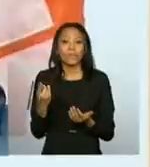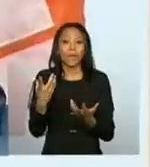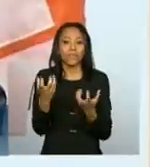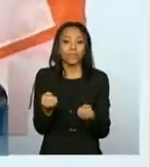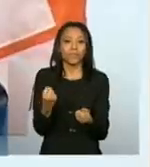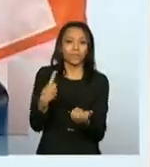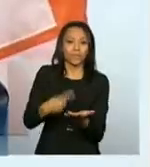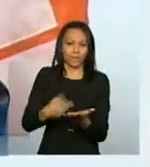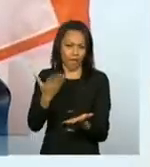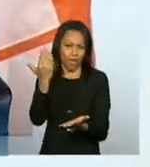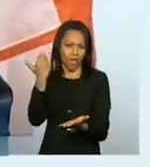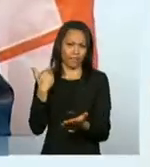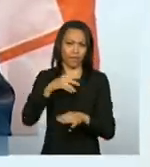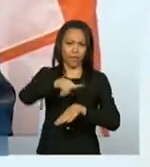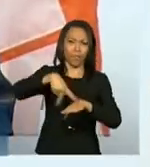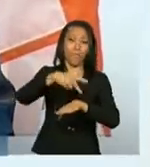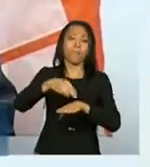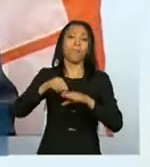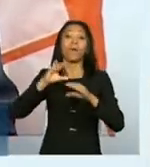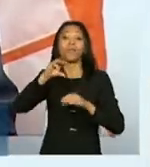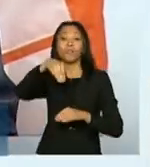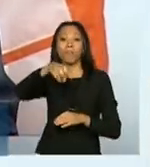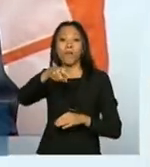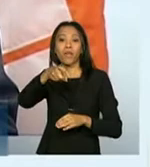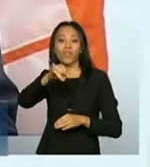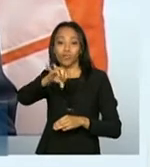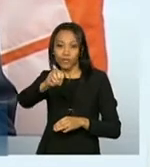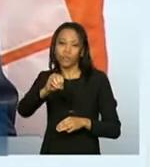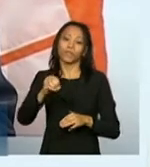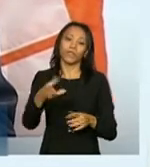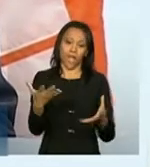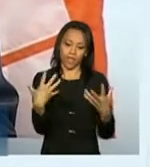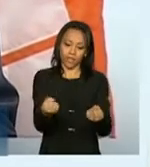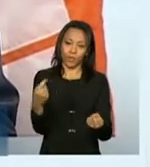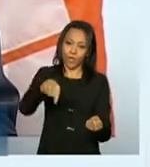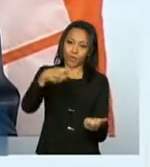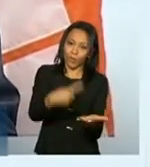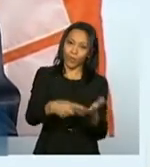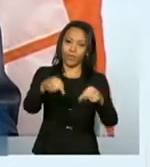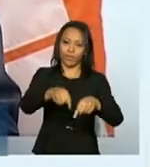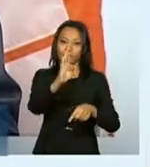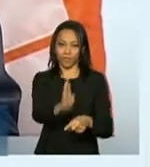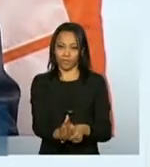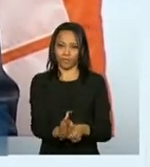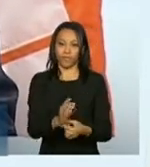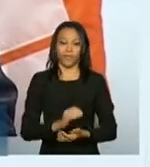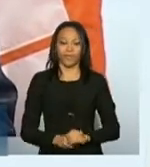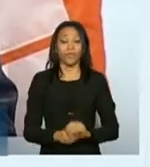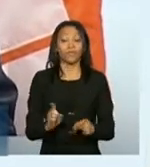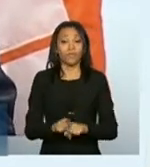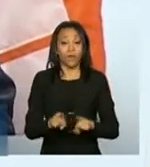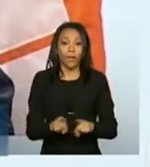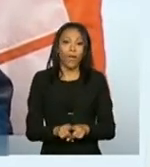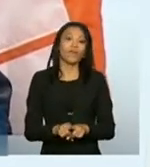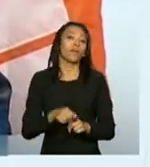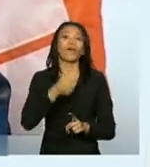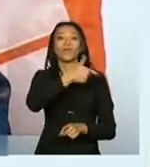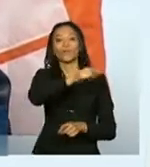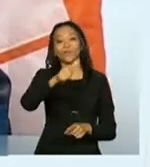que exercia no México e abraçou conosco a ousadia desse novo desafio. Aos meus sócios de toda a